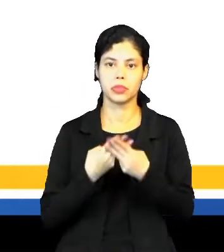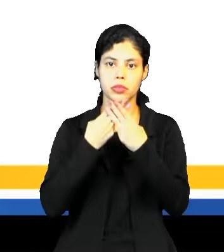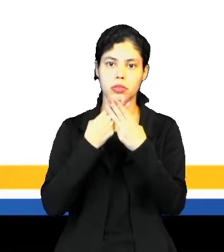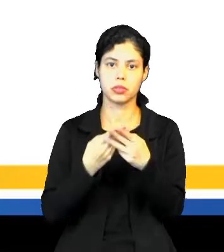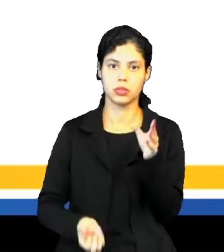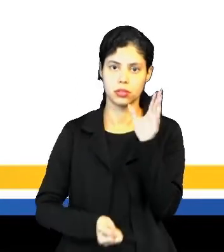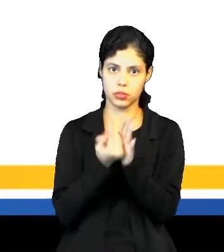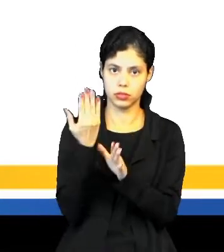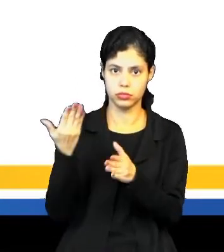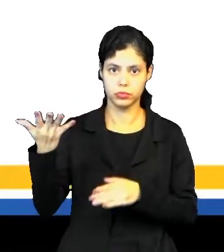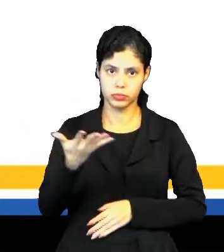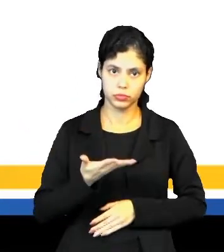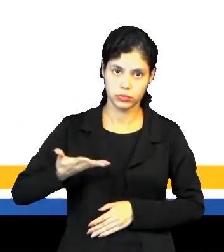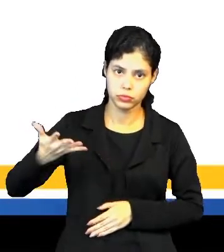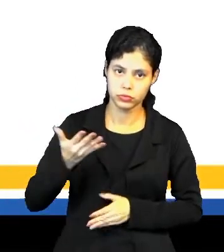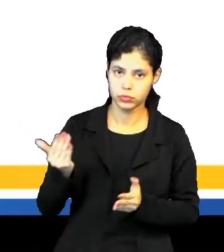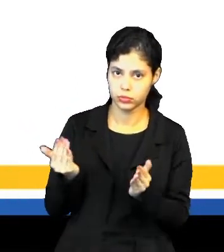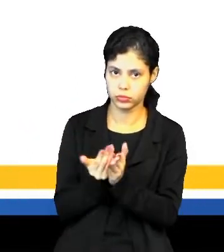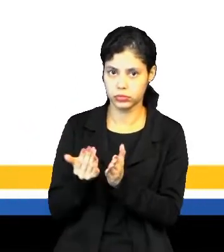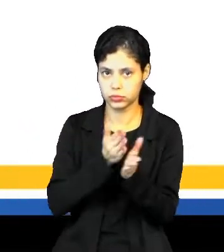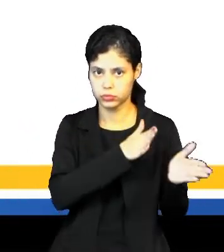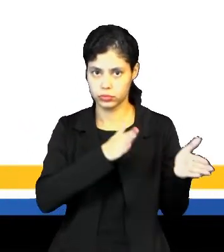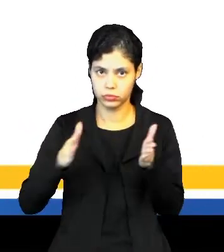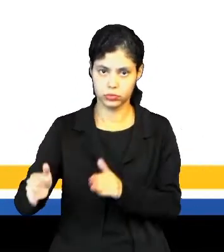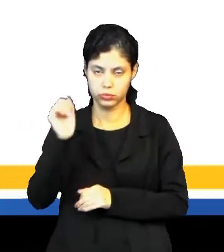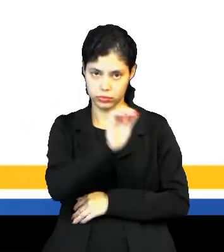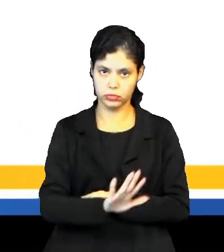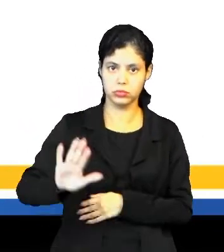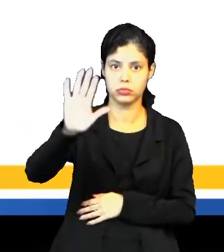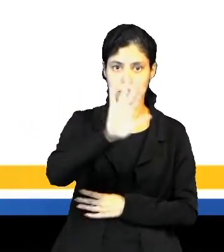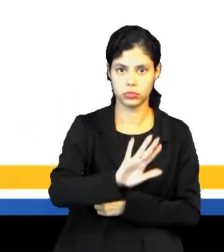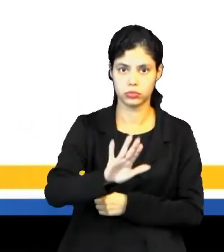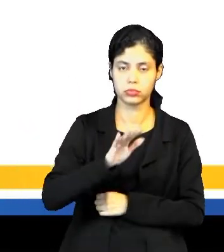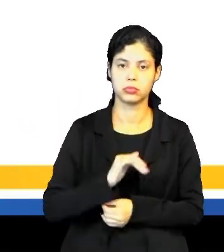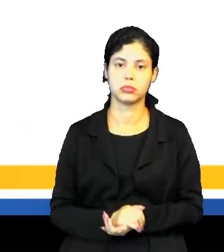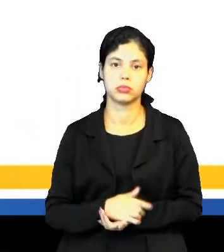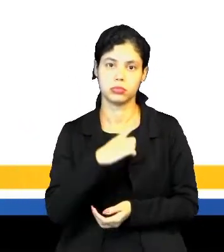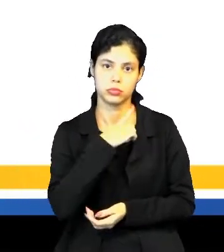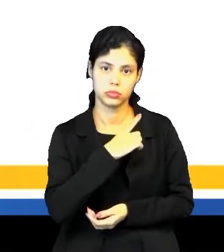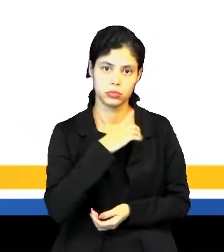no criacionismo, ou seja, a partir da criação do universo,